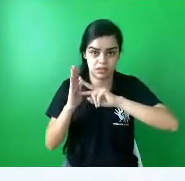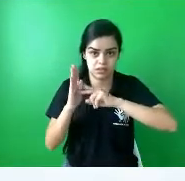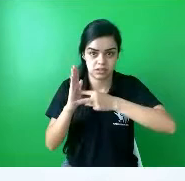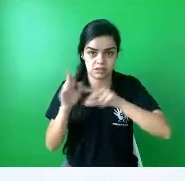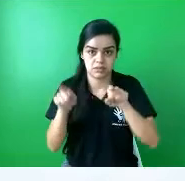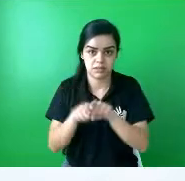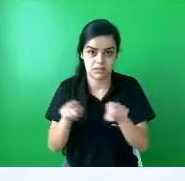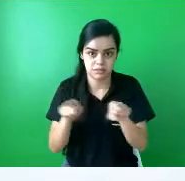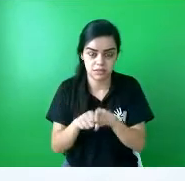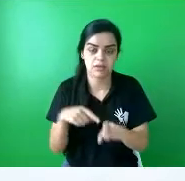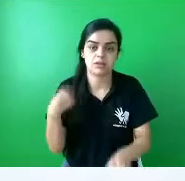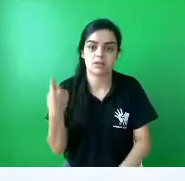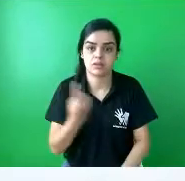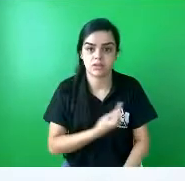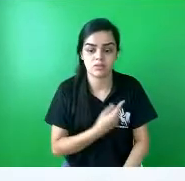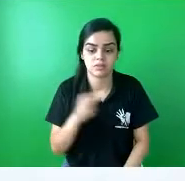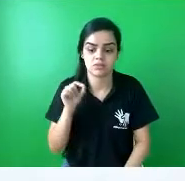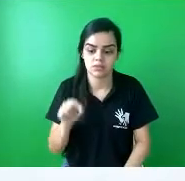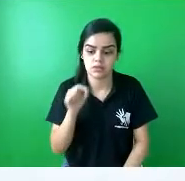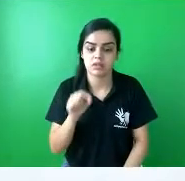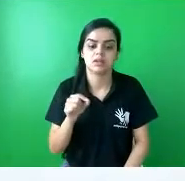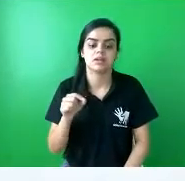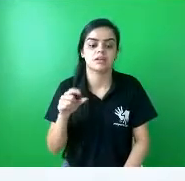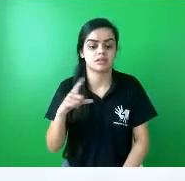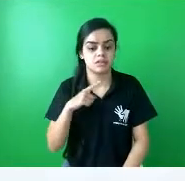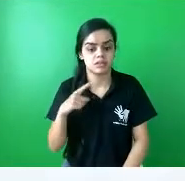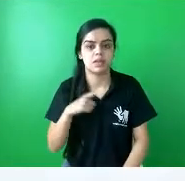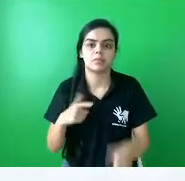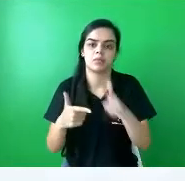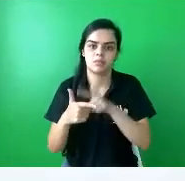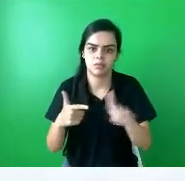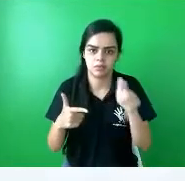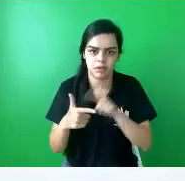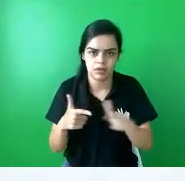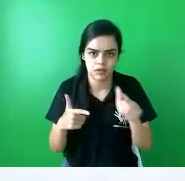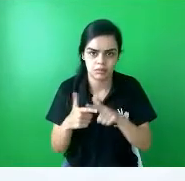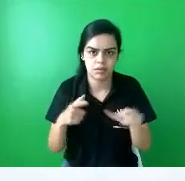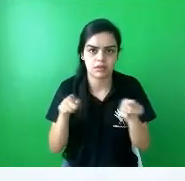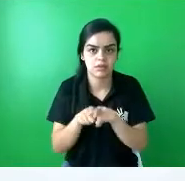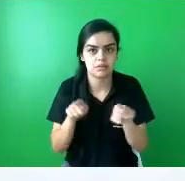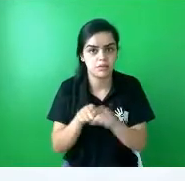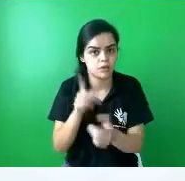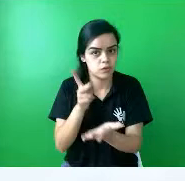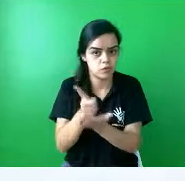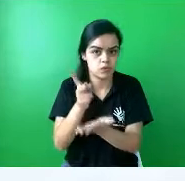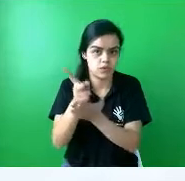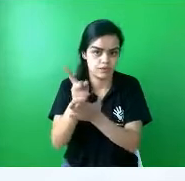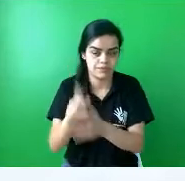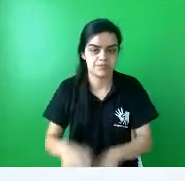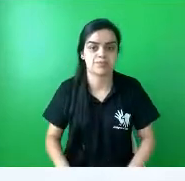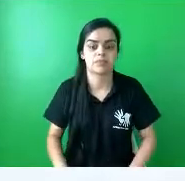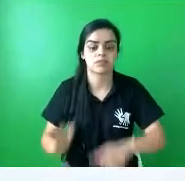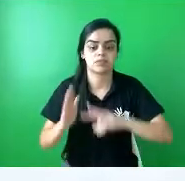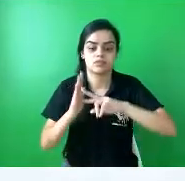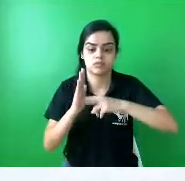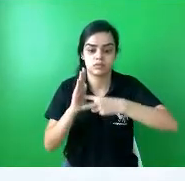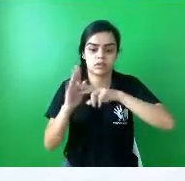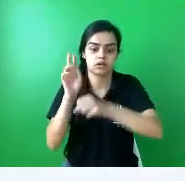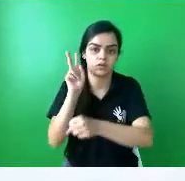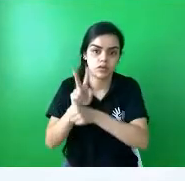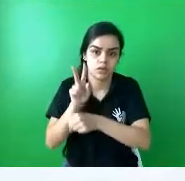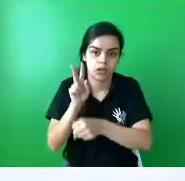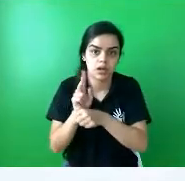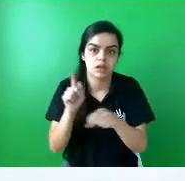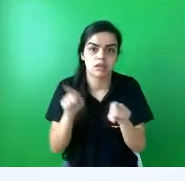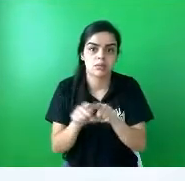uma bolha, também estamos passivos de poder ter algum problema e estender esse problema à base. Então, o sindicato, com muito cuidado, com muito